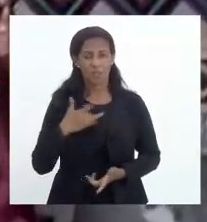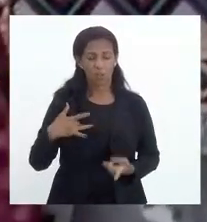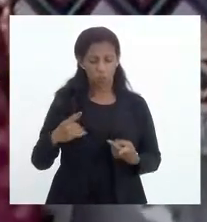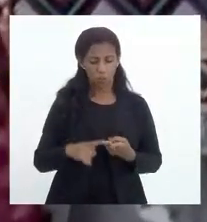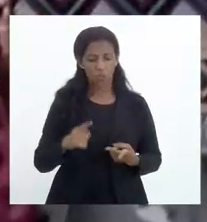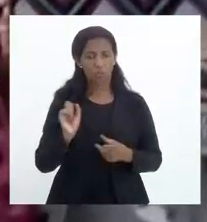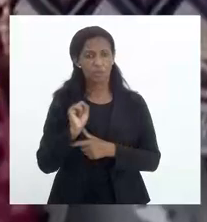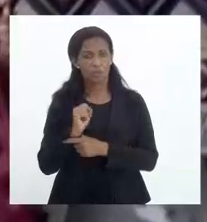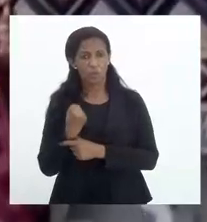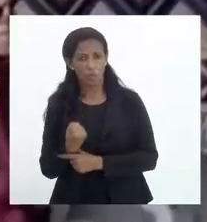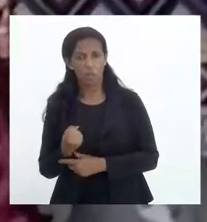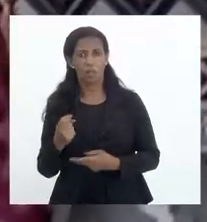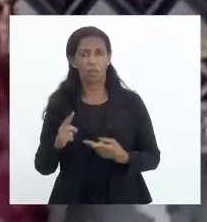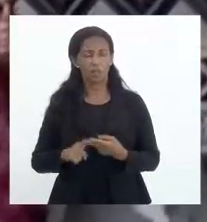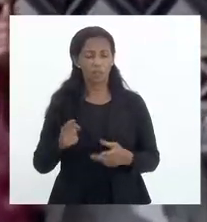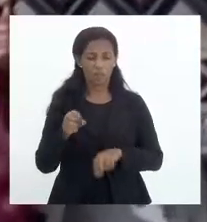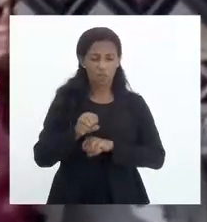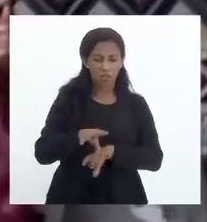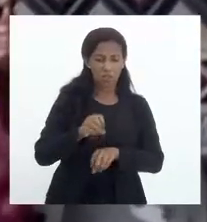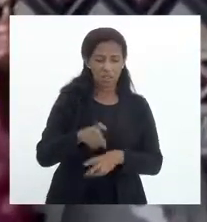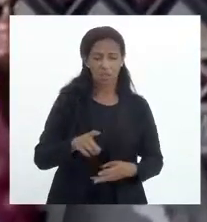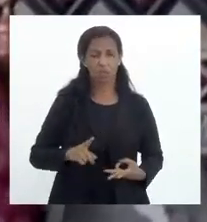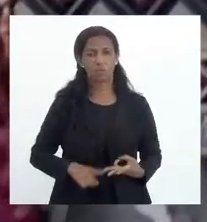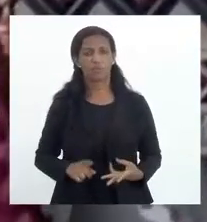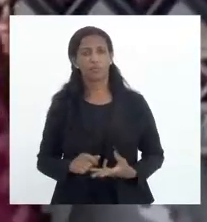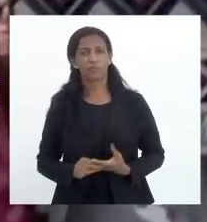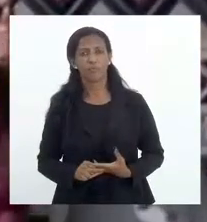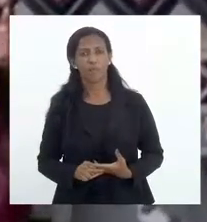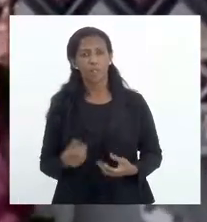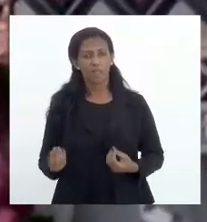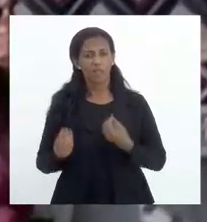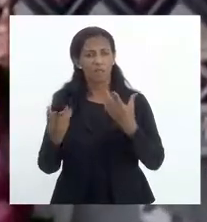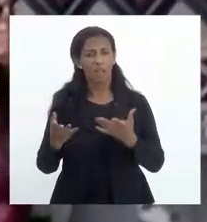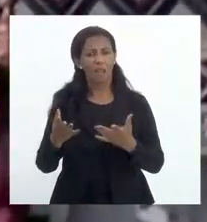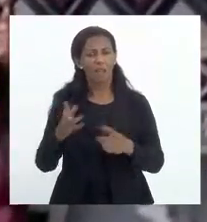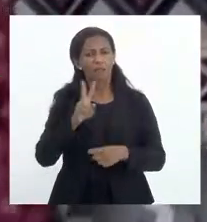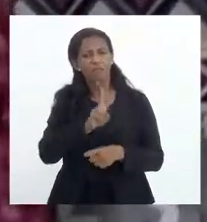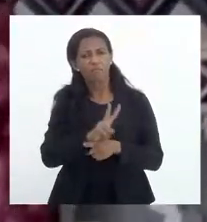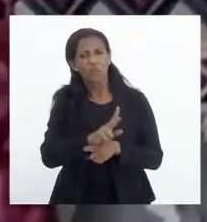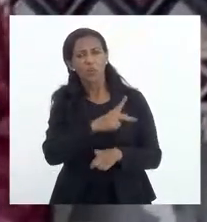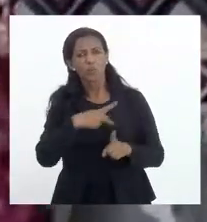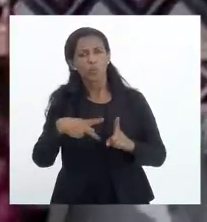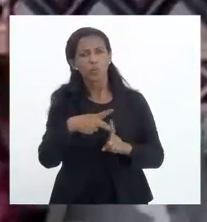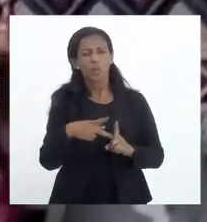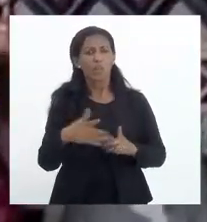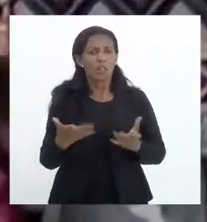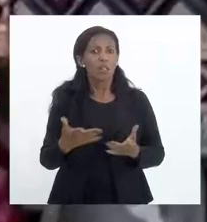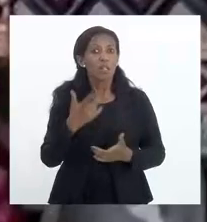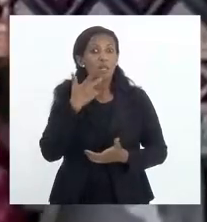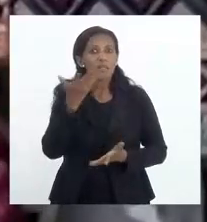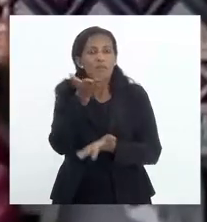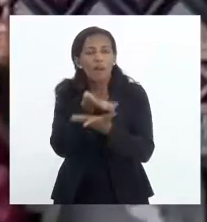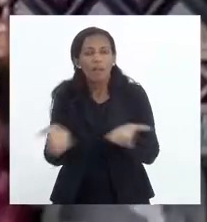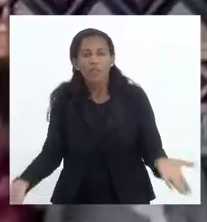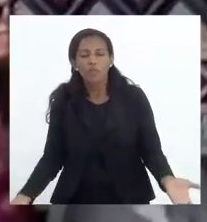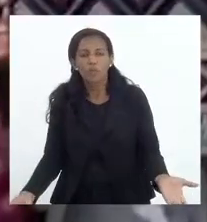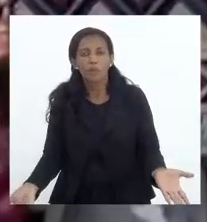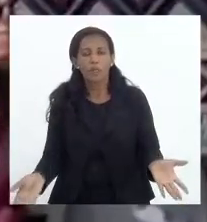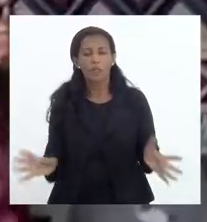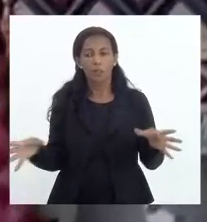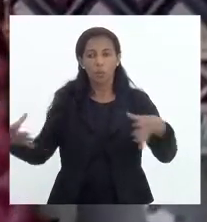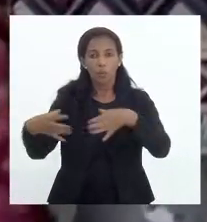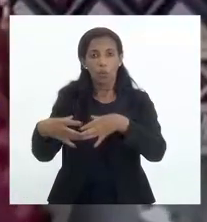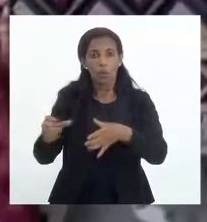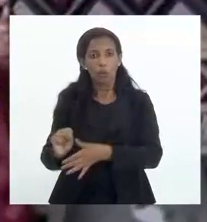de segurança, de educação, da assistência social, nem se fala nas perdas no campo